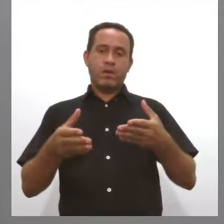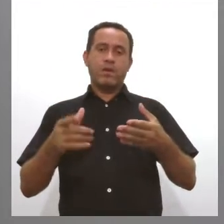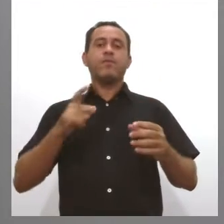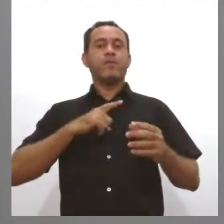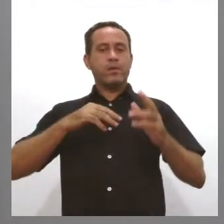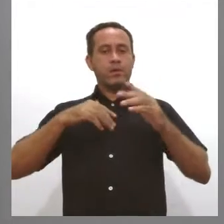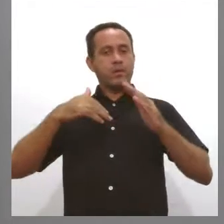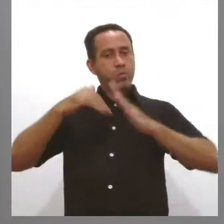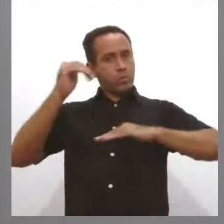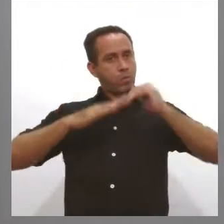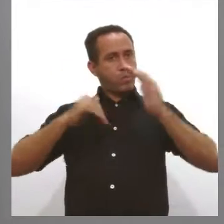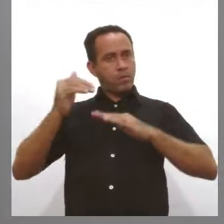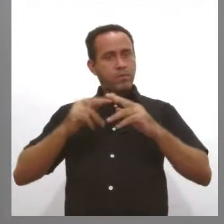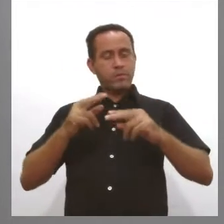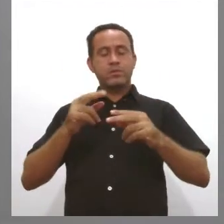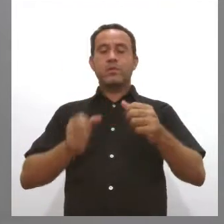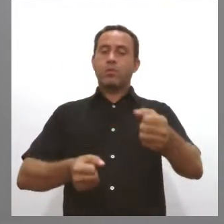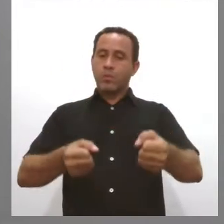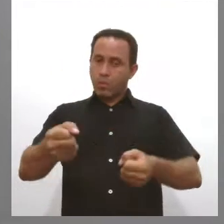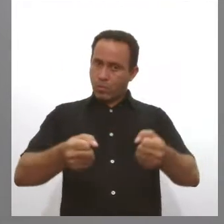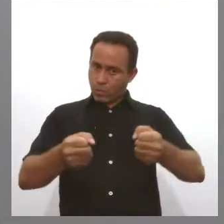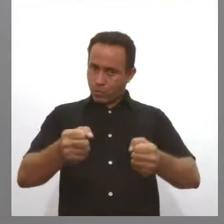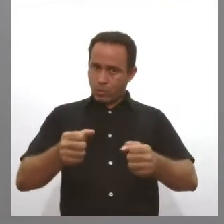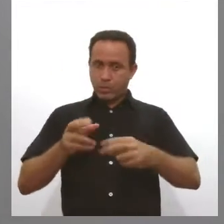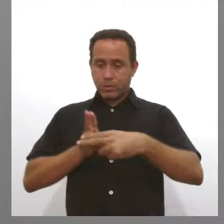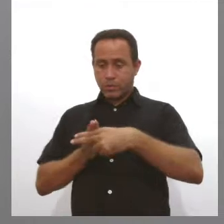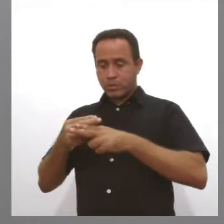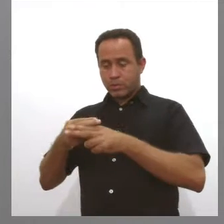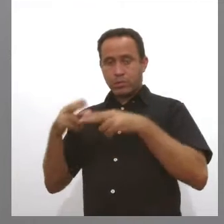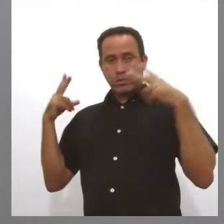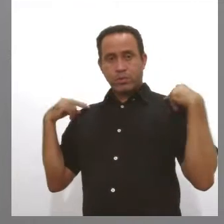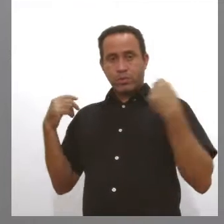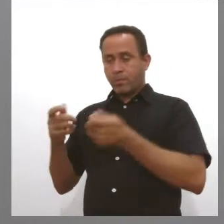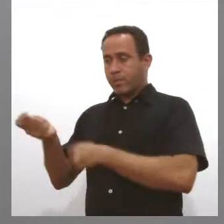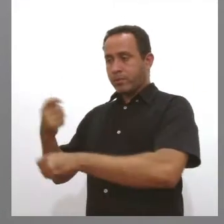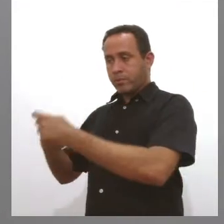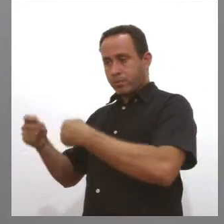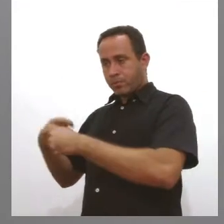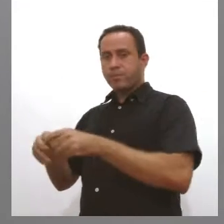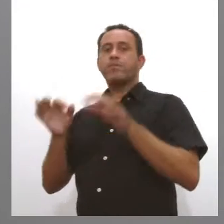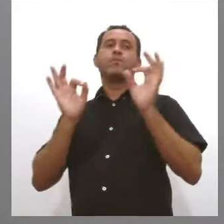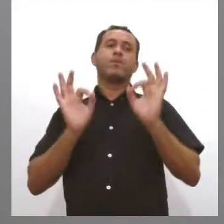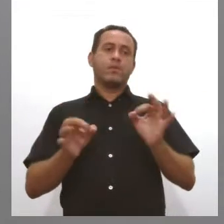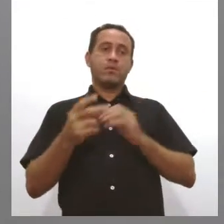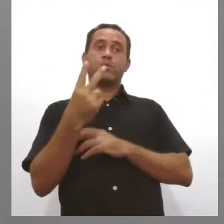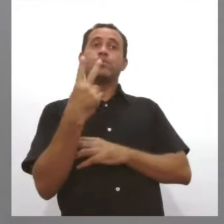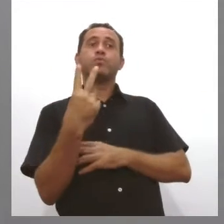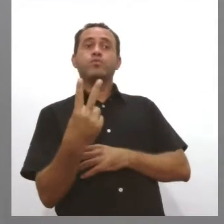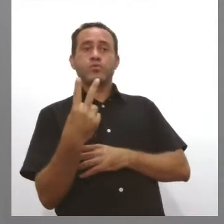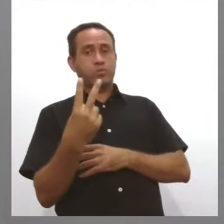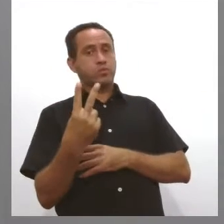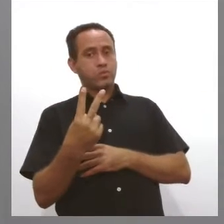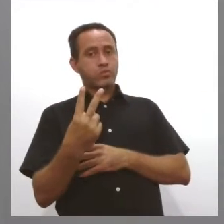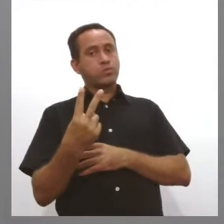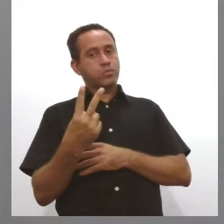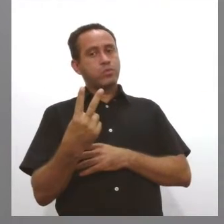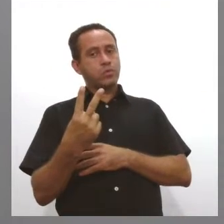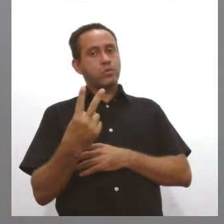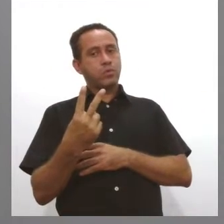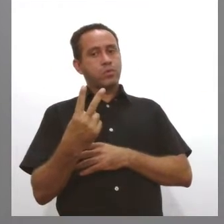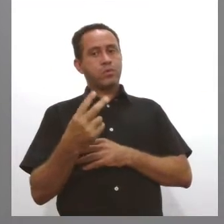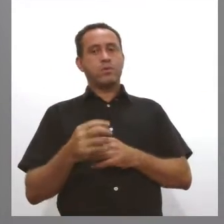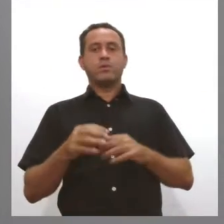passar o troco, é todo esse dinamismo que tem que ser feito. Então, retira o cobrador e deixa só o motorista com essas duas tarefas